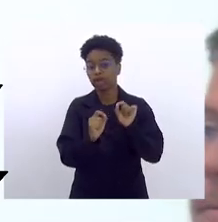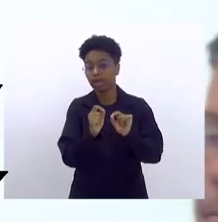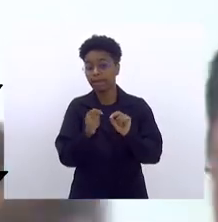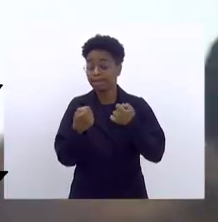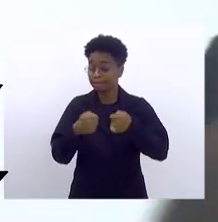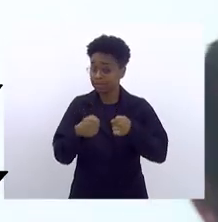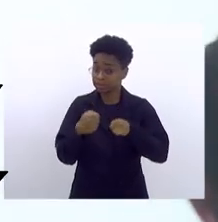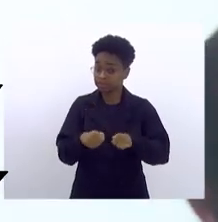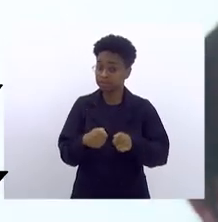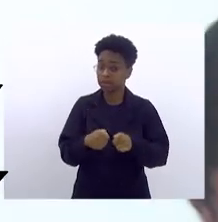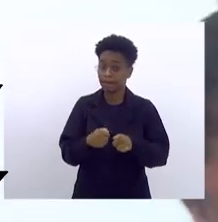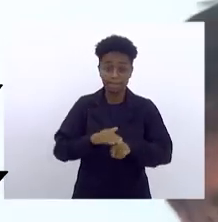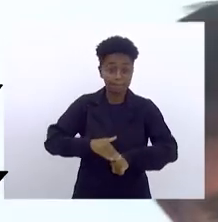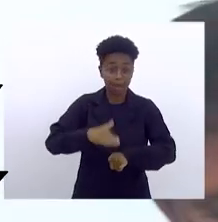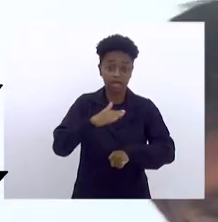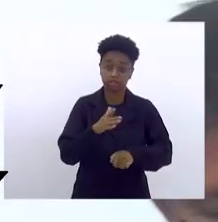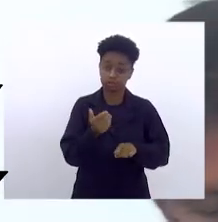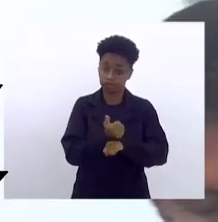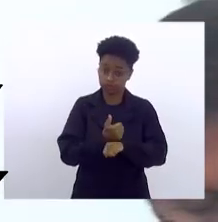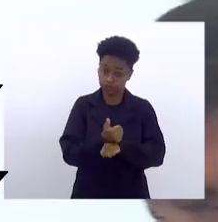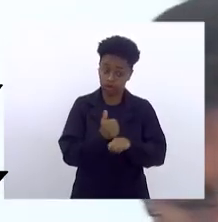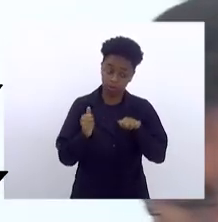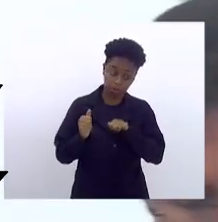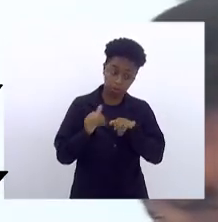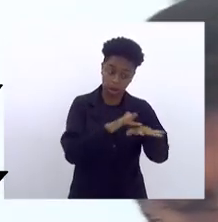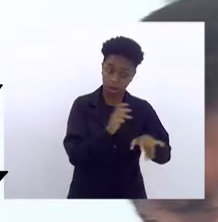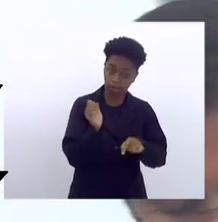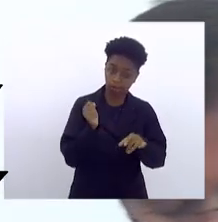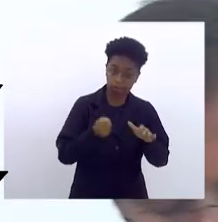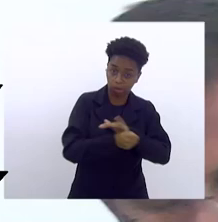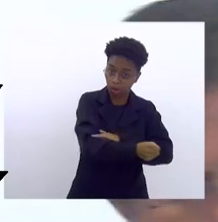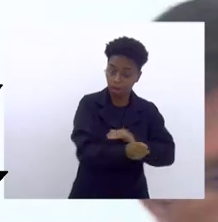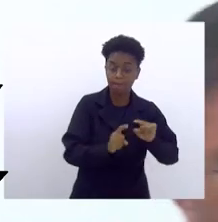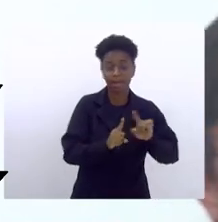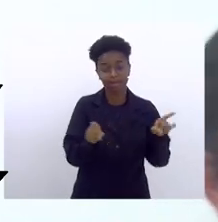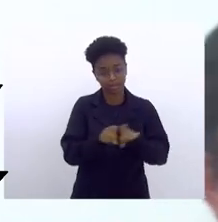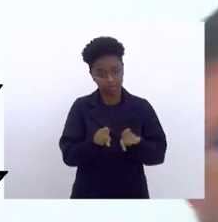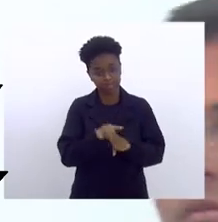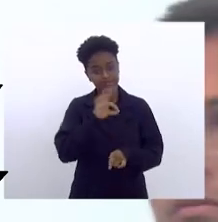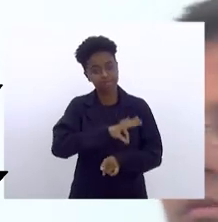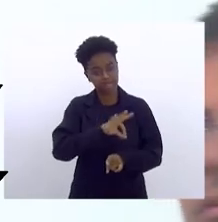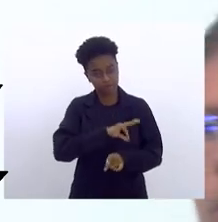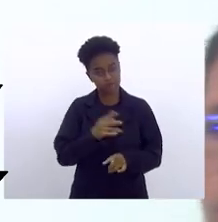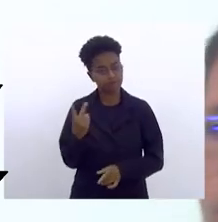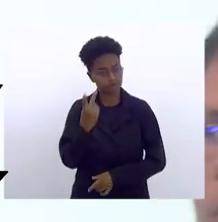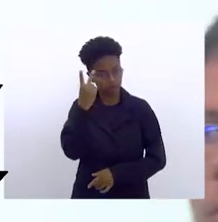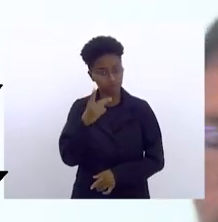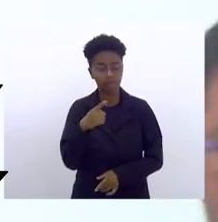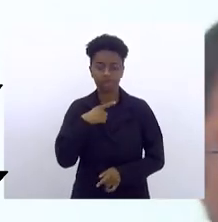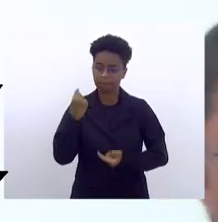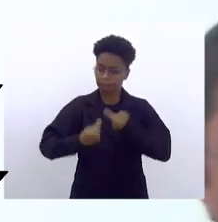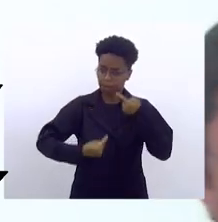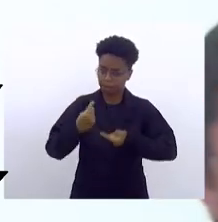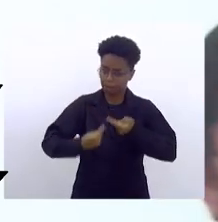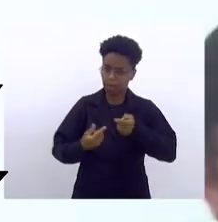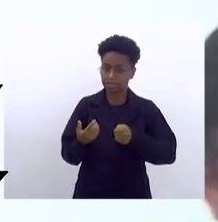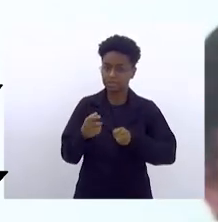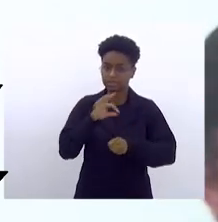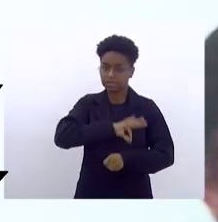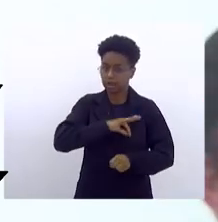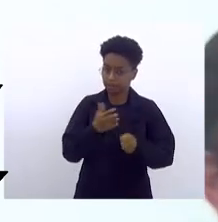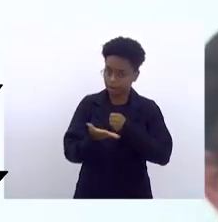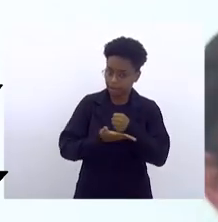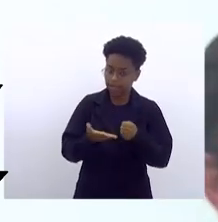aumentar o número de profissionais mas também de valorizar com salários está aí a discussão do piso da discussão da lei do um